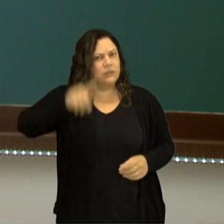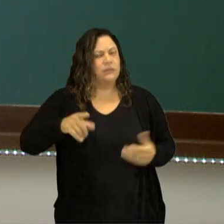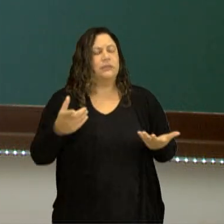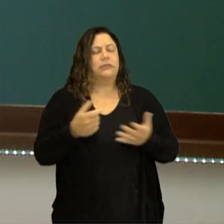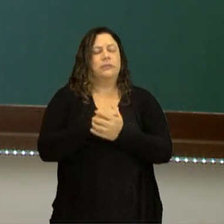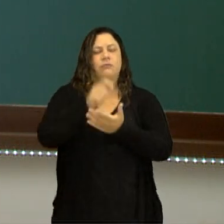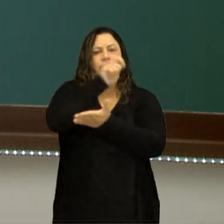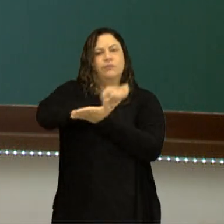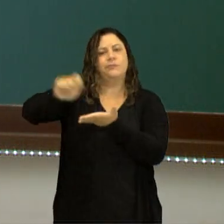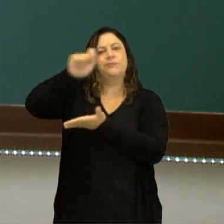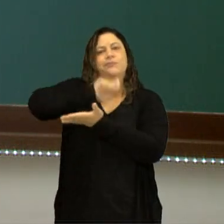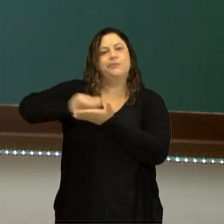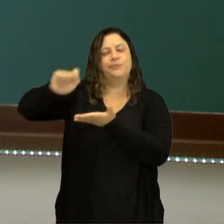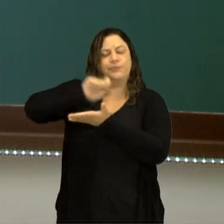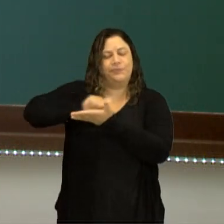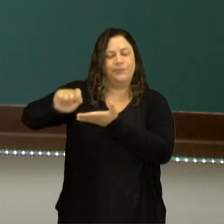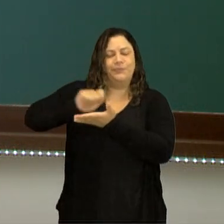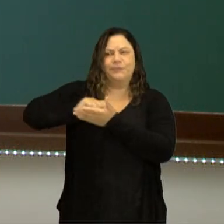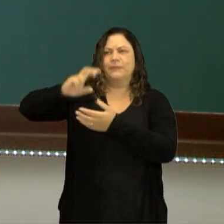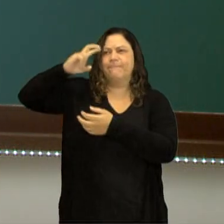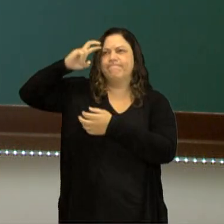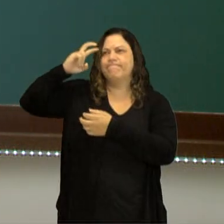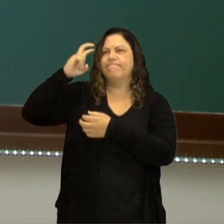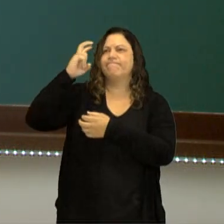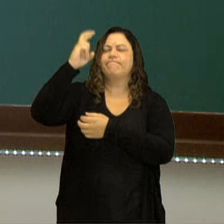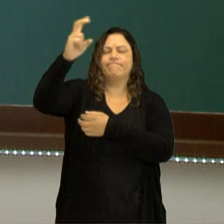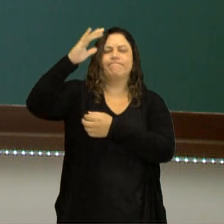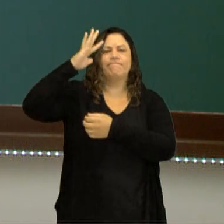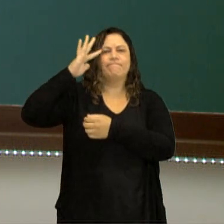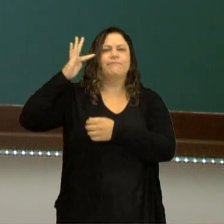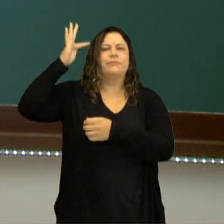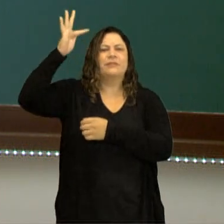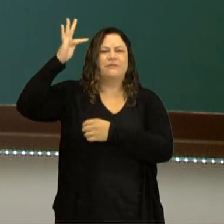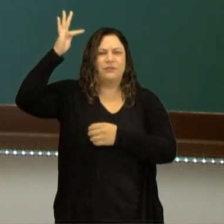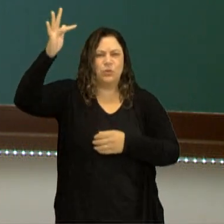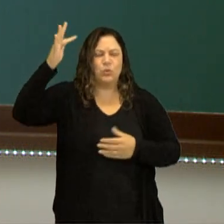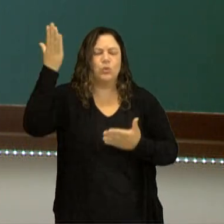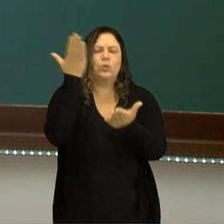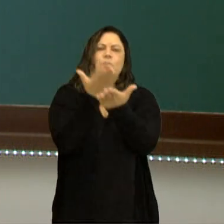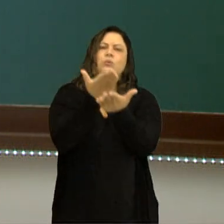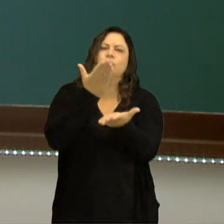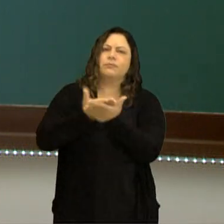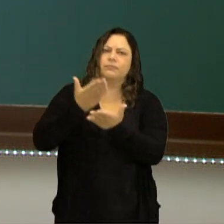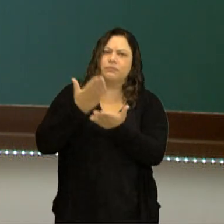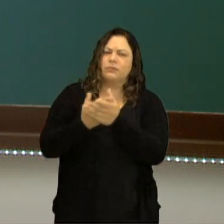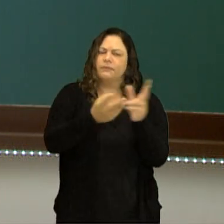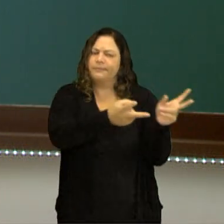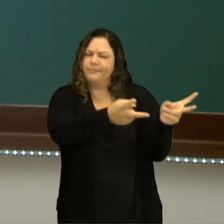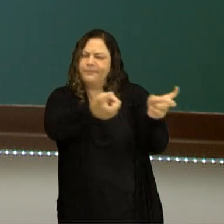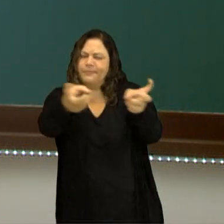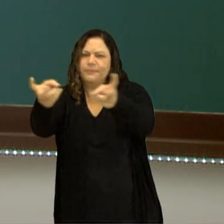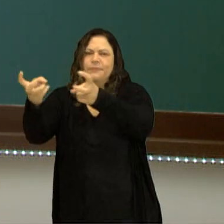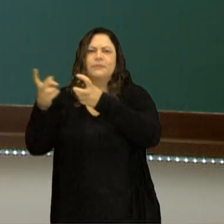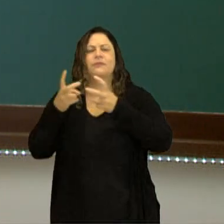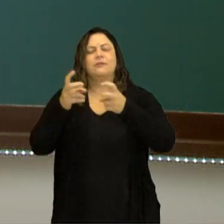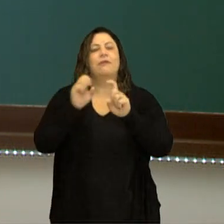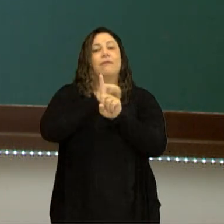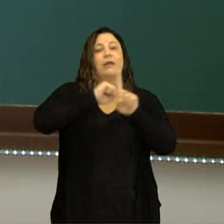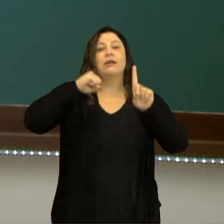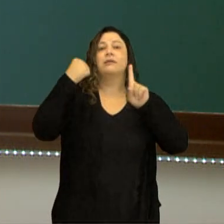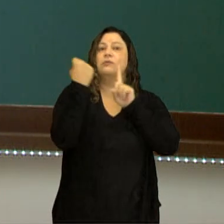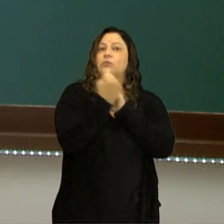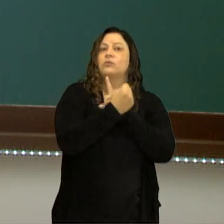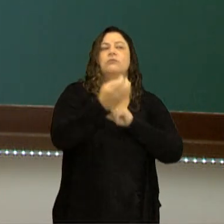escritas por grandes intelectuais, filósofos, estudiosos que vão observar a sociedade e